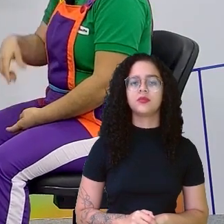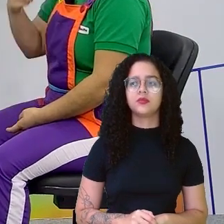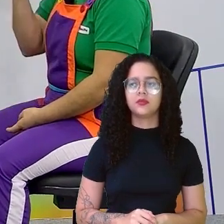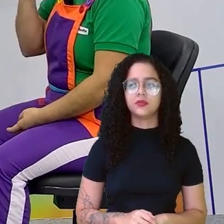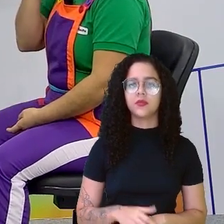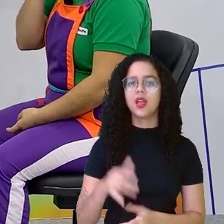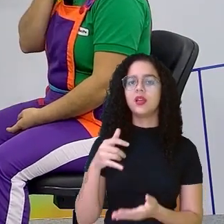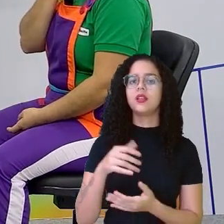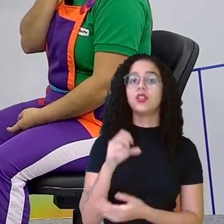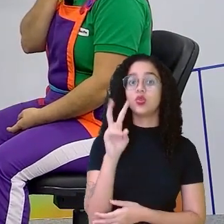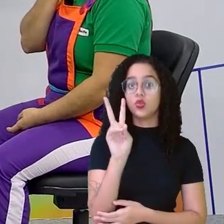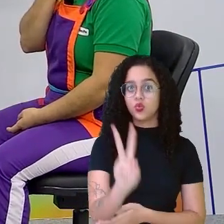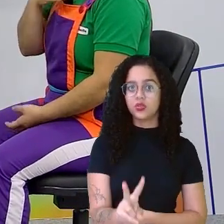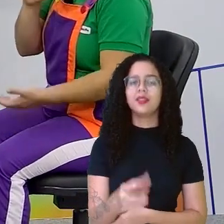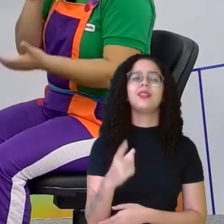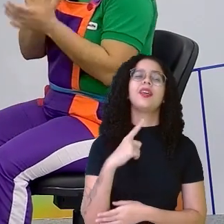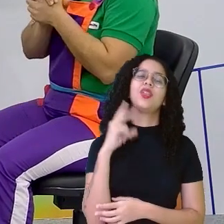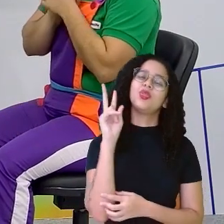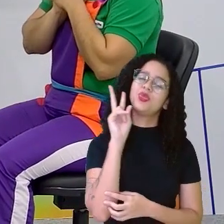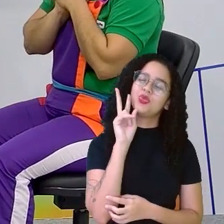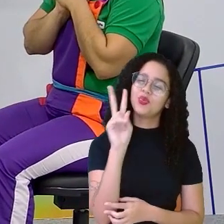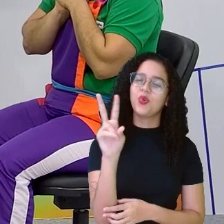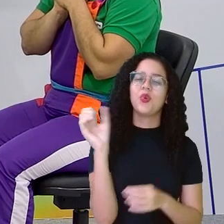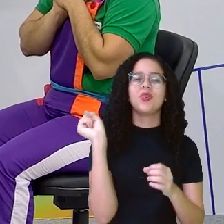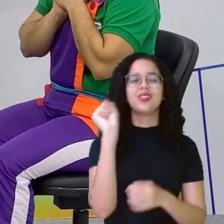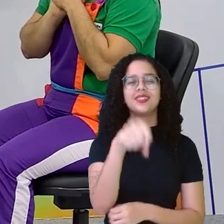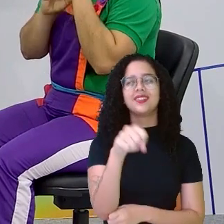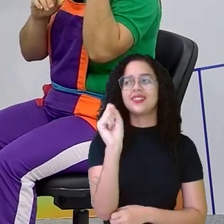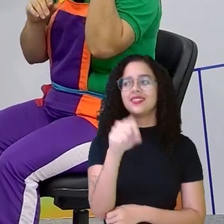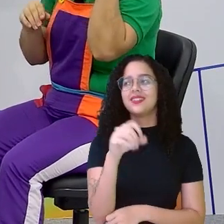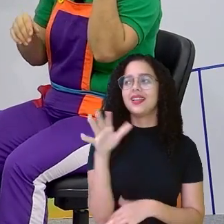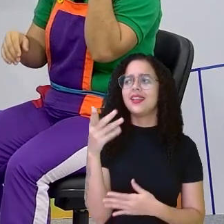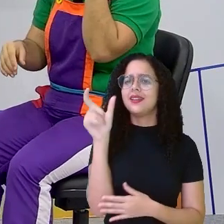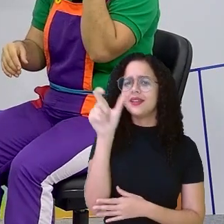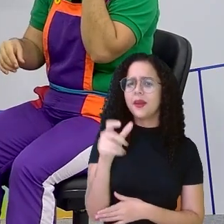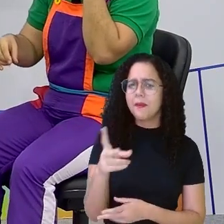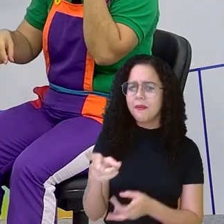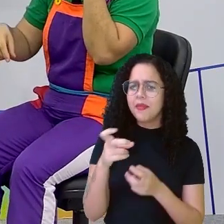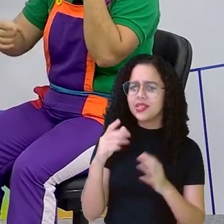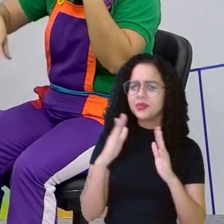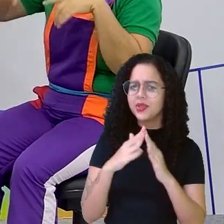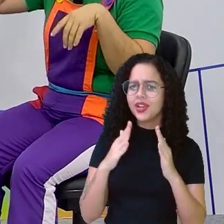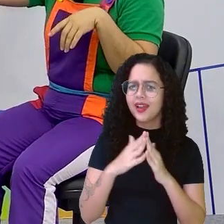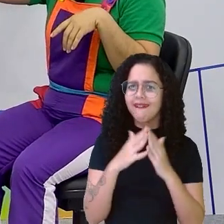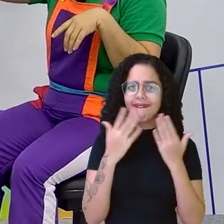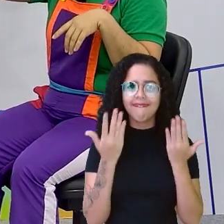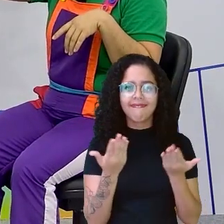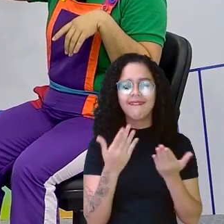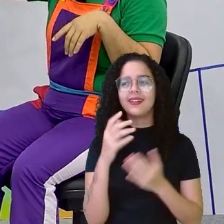Saci. Tem dois pedacinhos? Sim. Sim. Quem mais percebeu aí? Olha só.